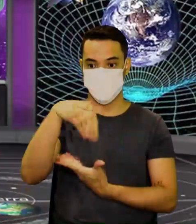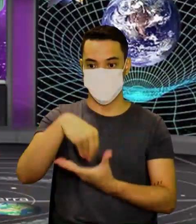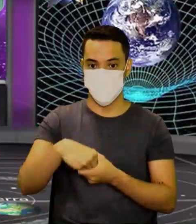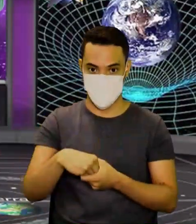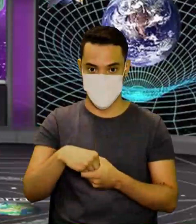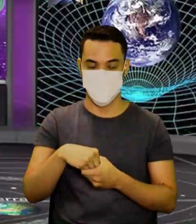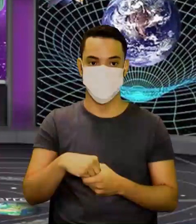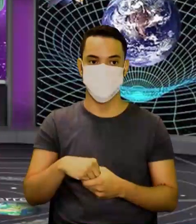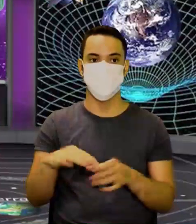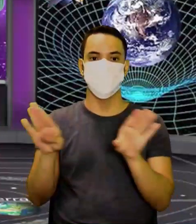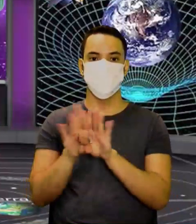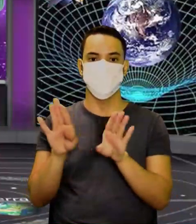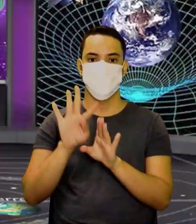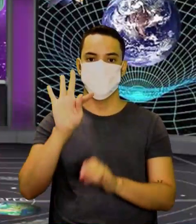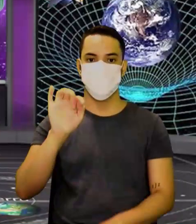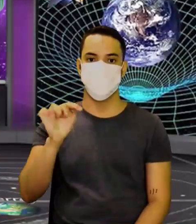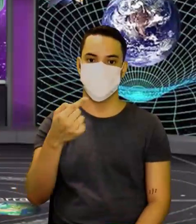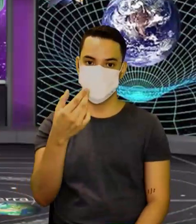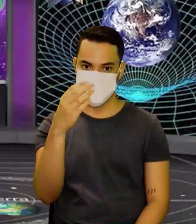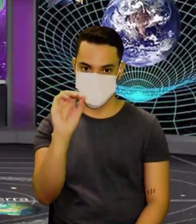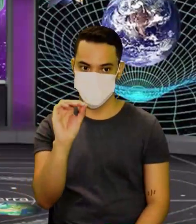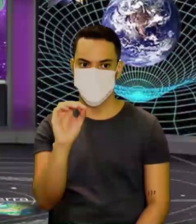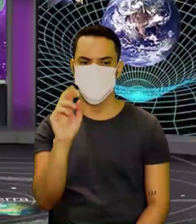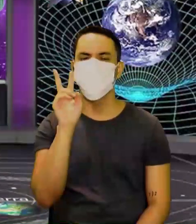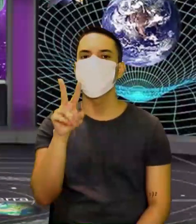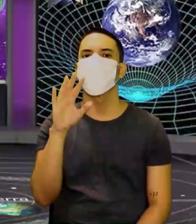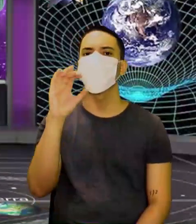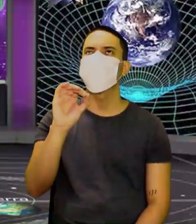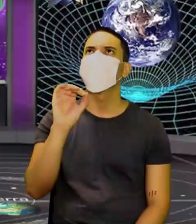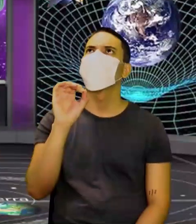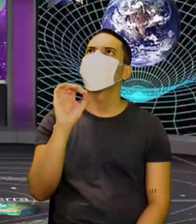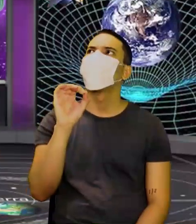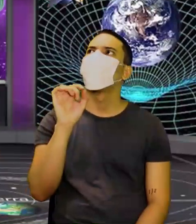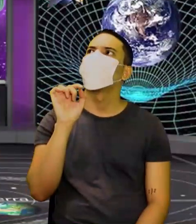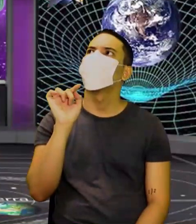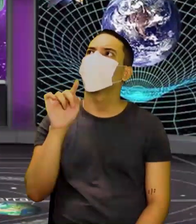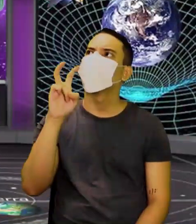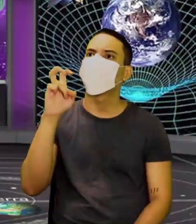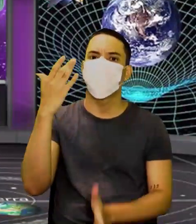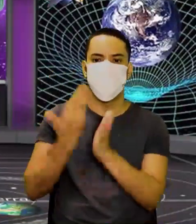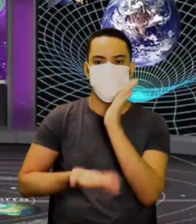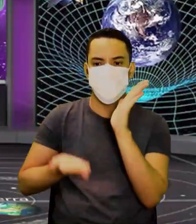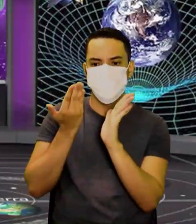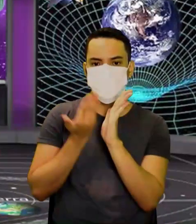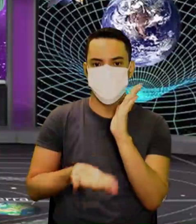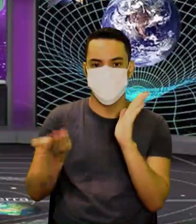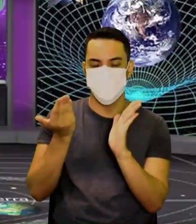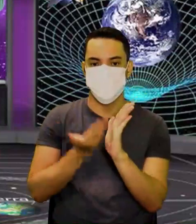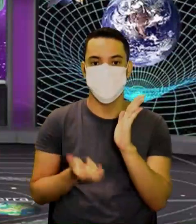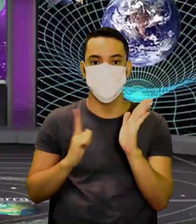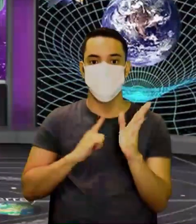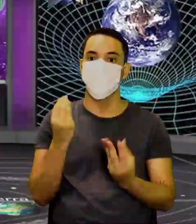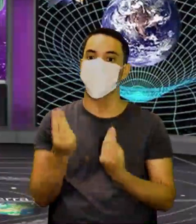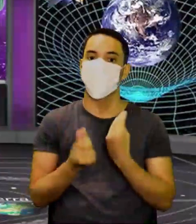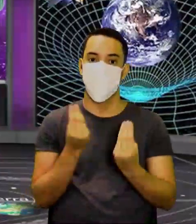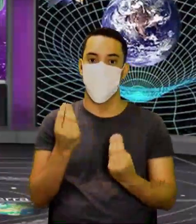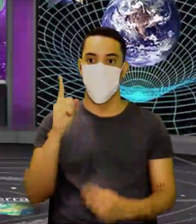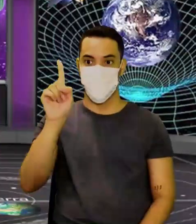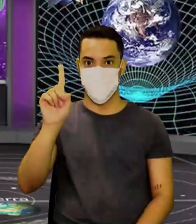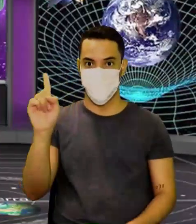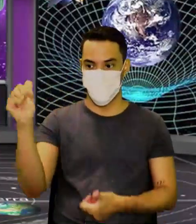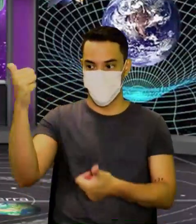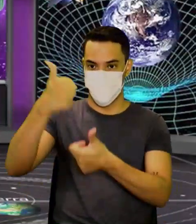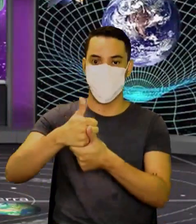a tensão, nós vimos que 0,5, né, foi perdido e ela ia ser alimentada com 1, e